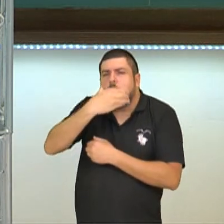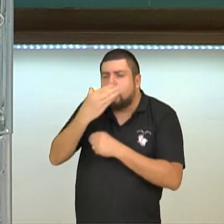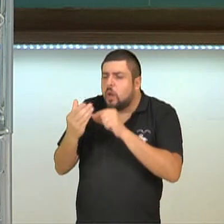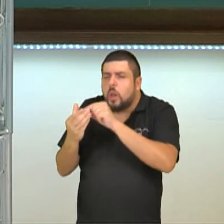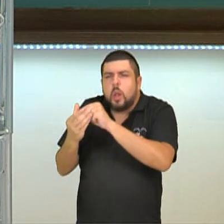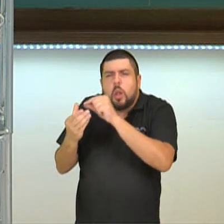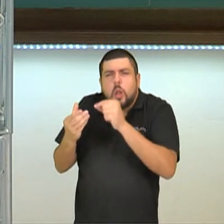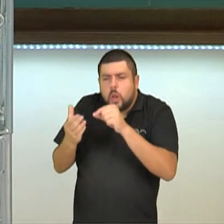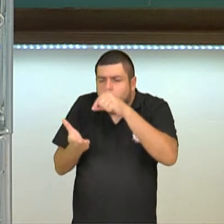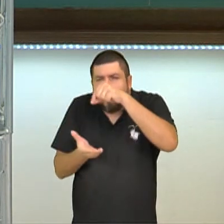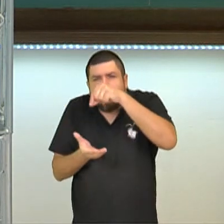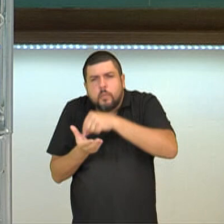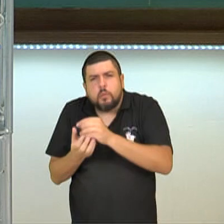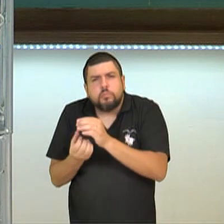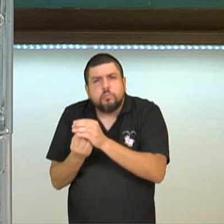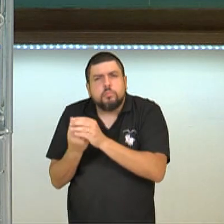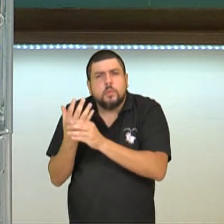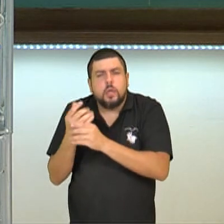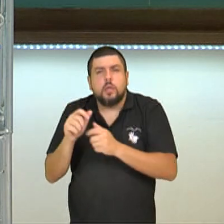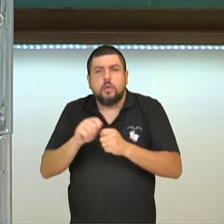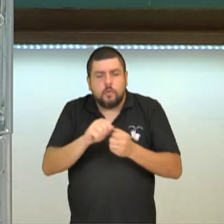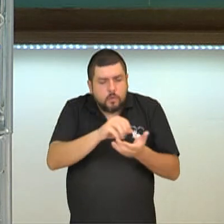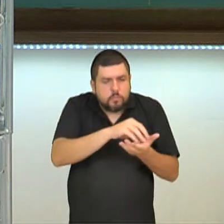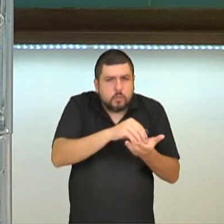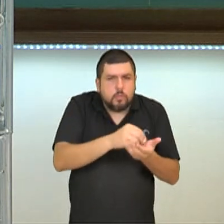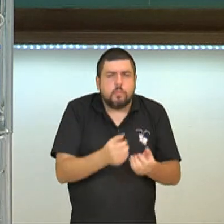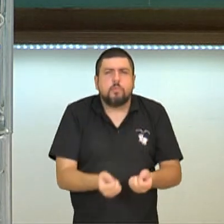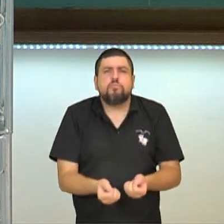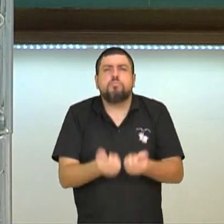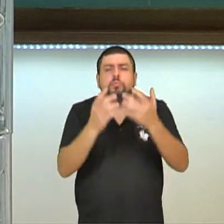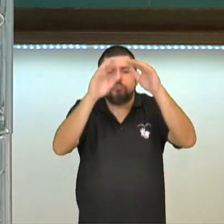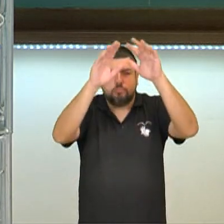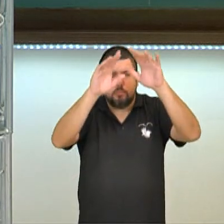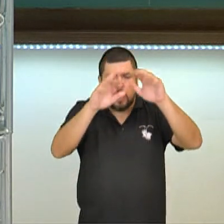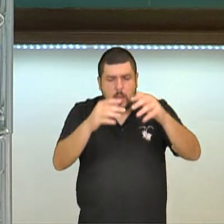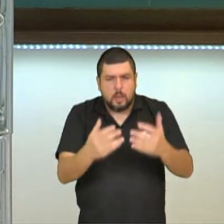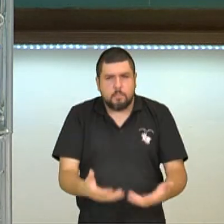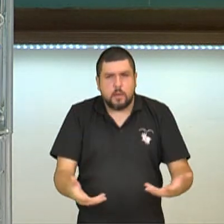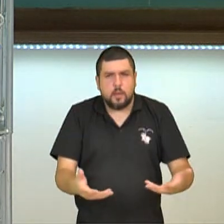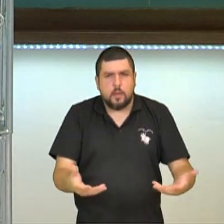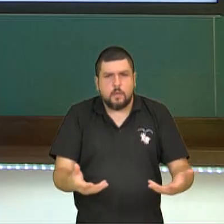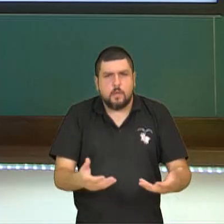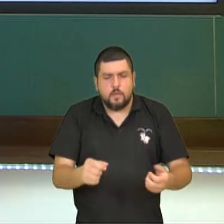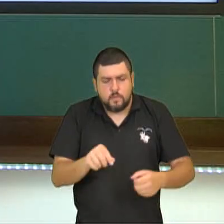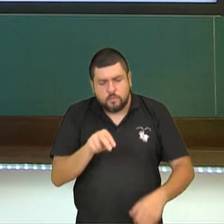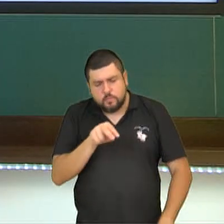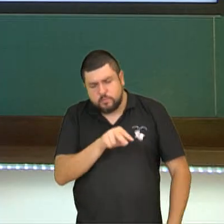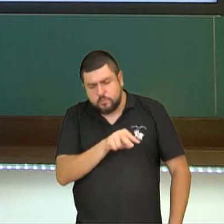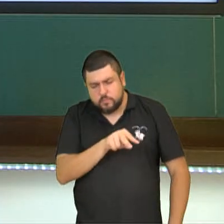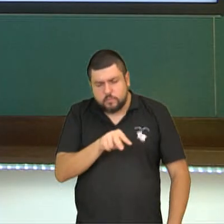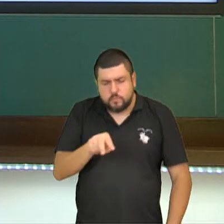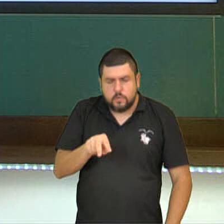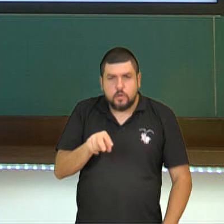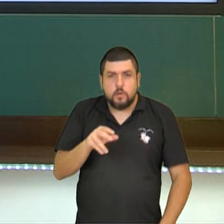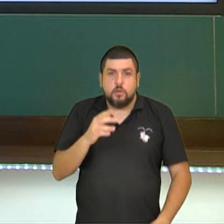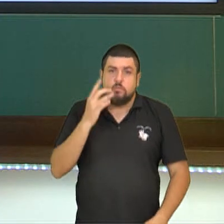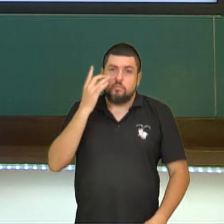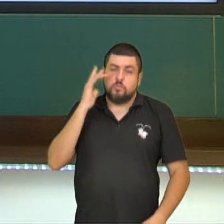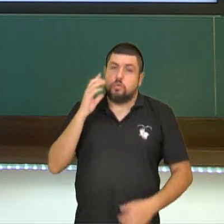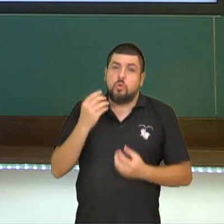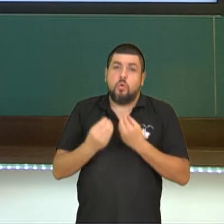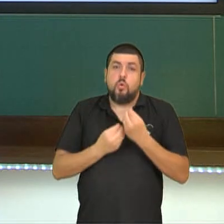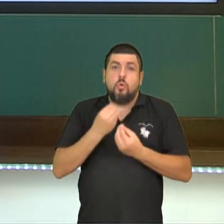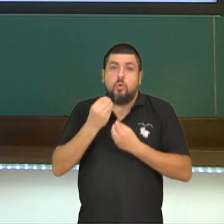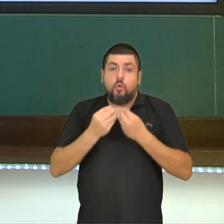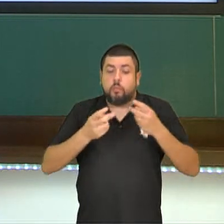uma leitura sobre o desejo dos deuses. Se os deuses, sabe Deus como que eles iam descobrir isso,